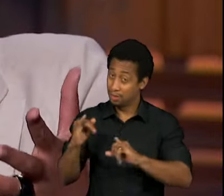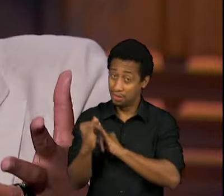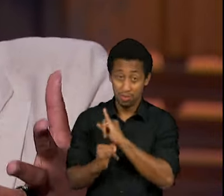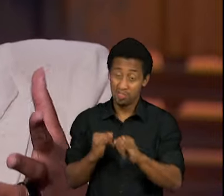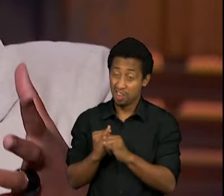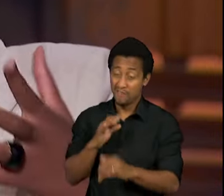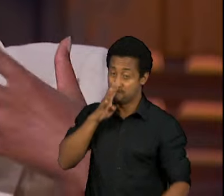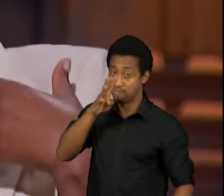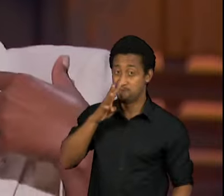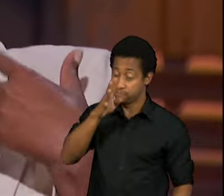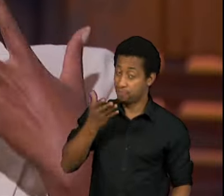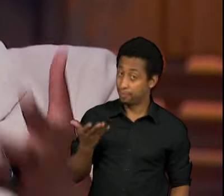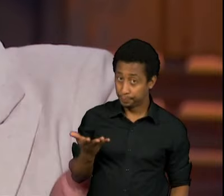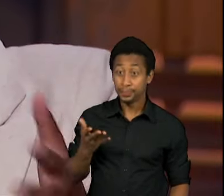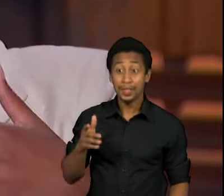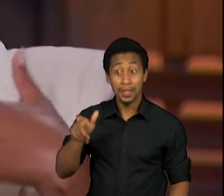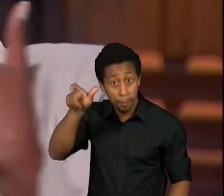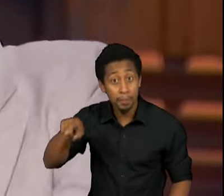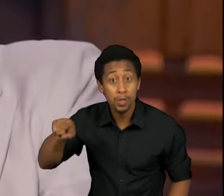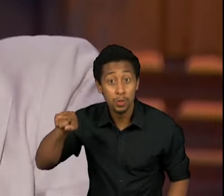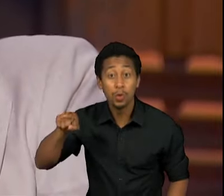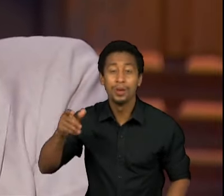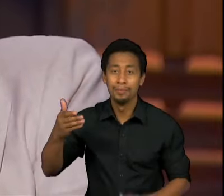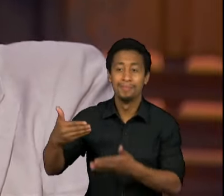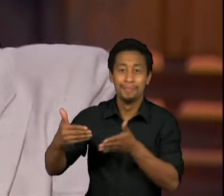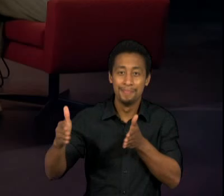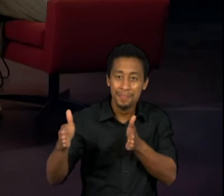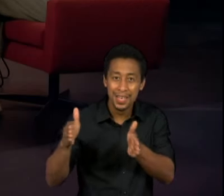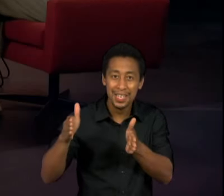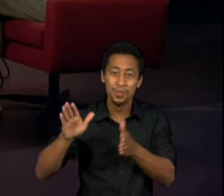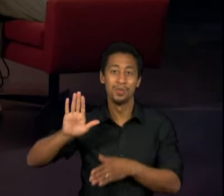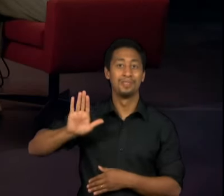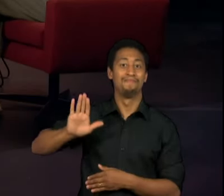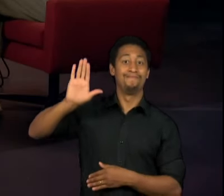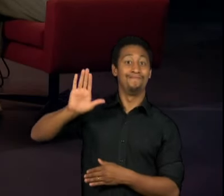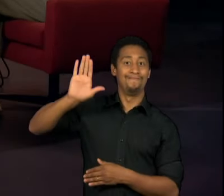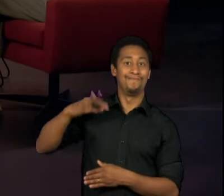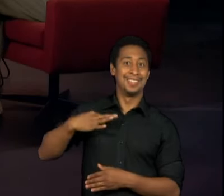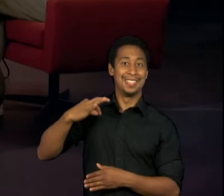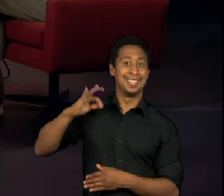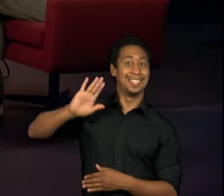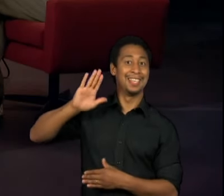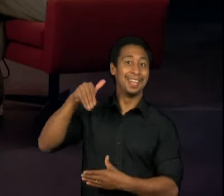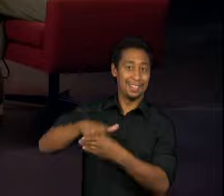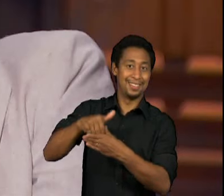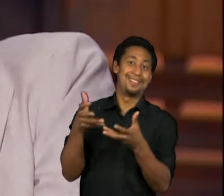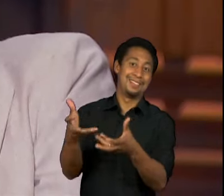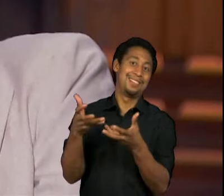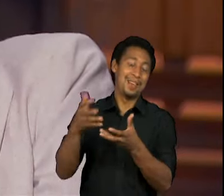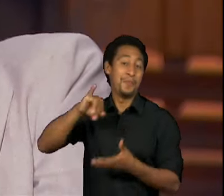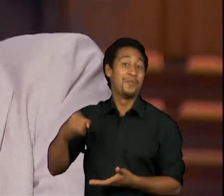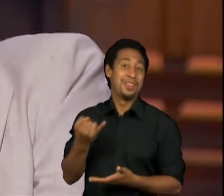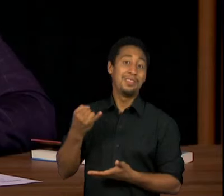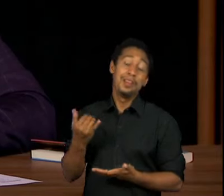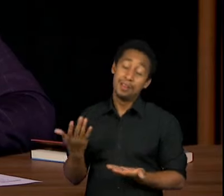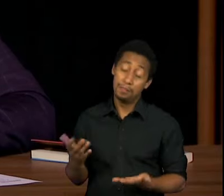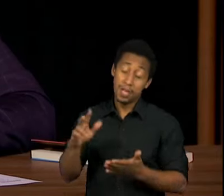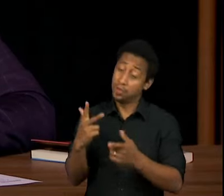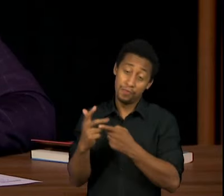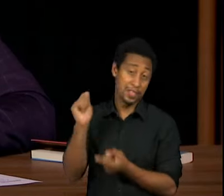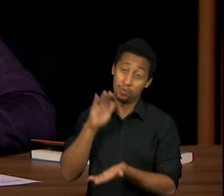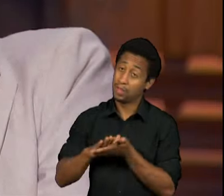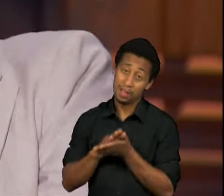candidata né então ela queria me usar para alavancar a candidatura fracassada dela tu ver a mente que ela não ganhou né é eu um